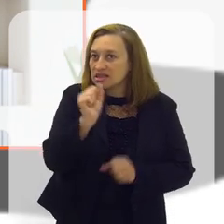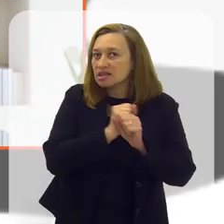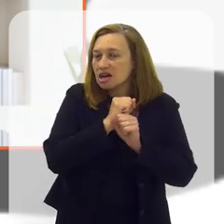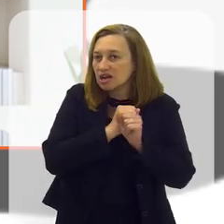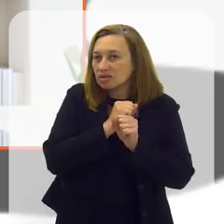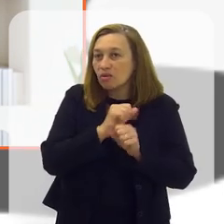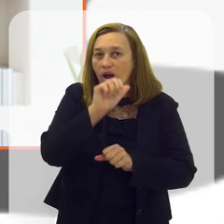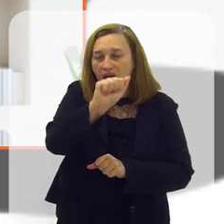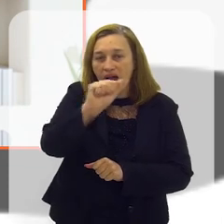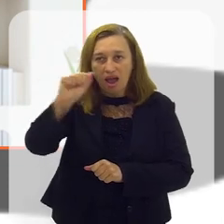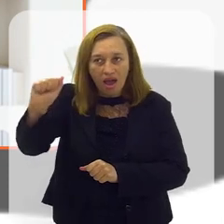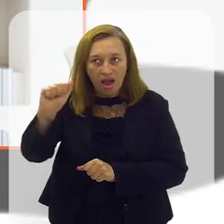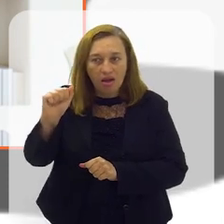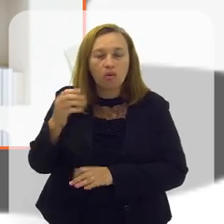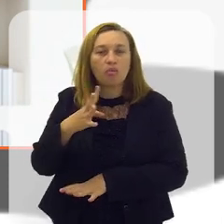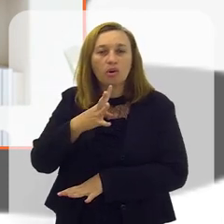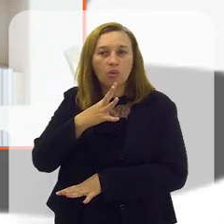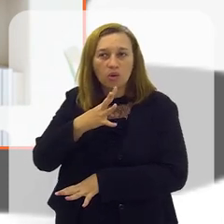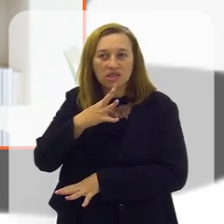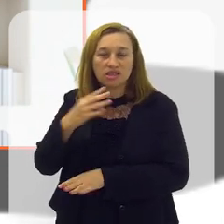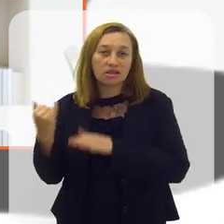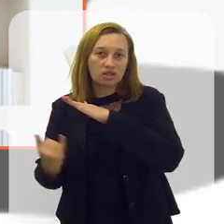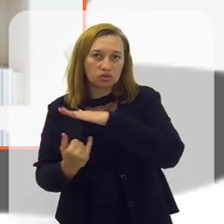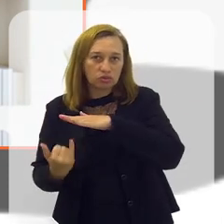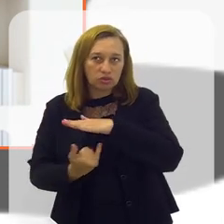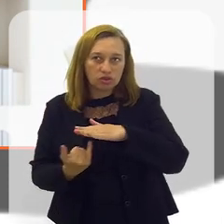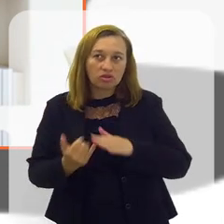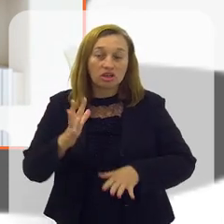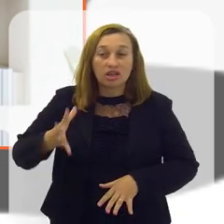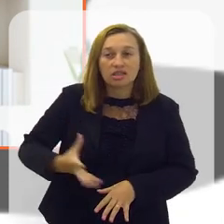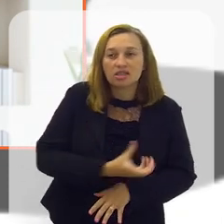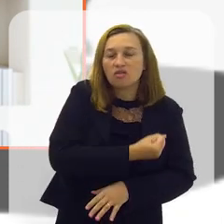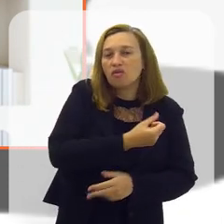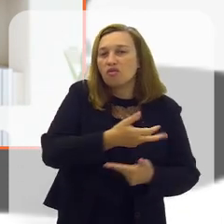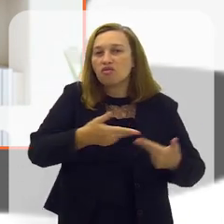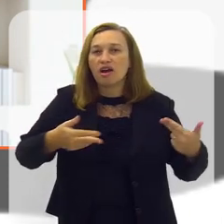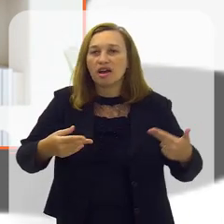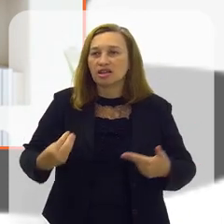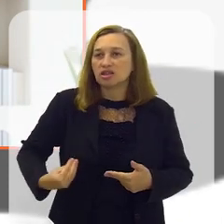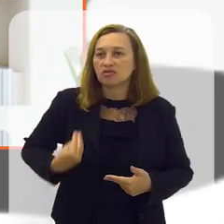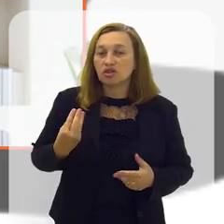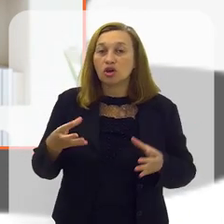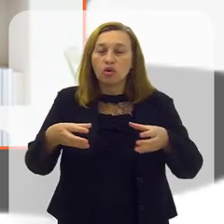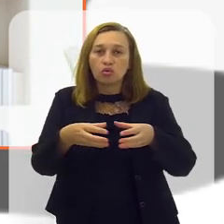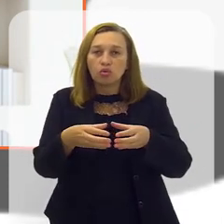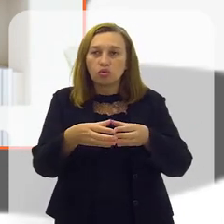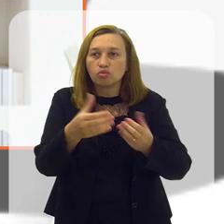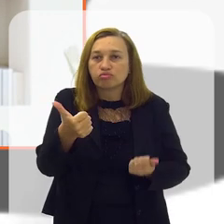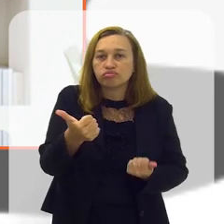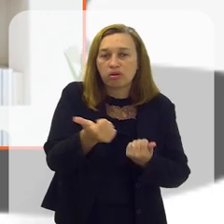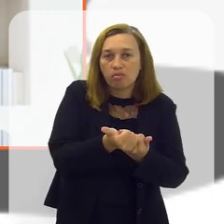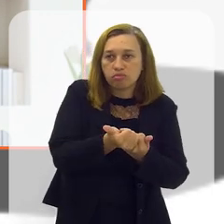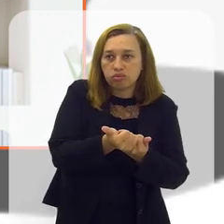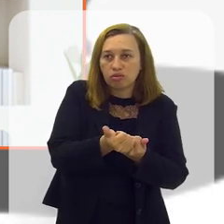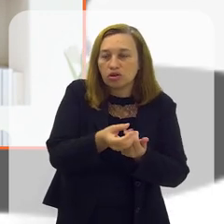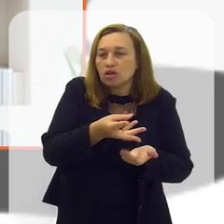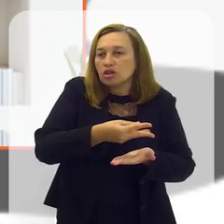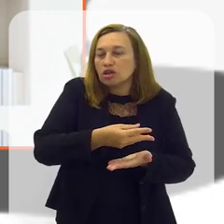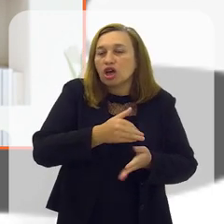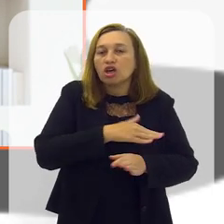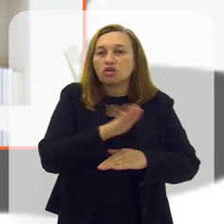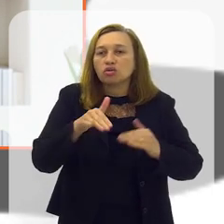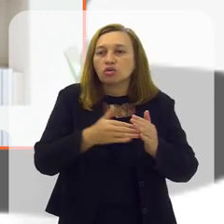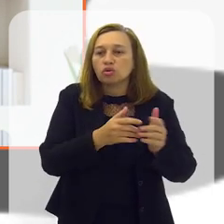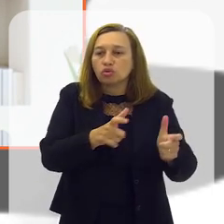anos. O AA, como é conhecida a instituição, já salvou milhões de vidas com grupos de recuperação distribuídos